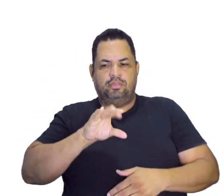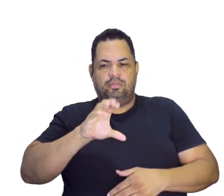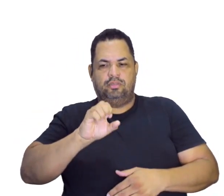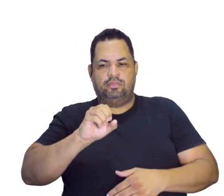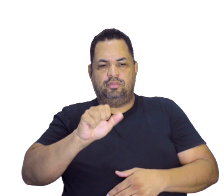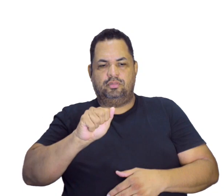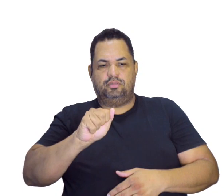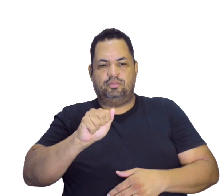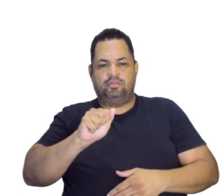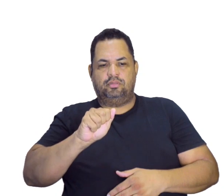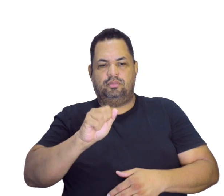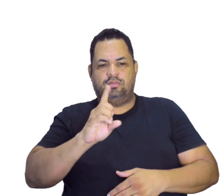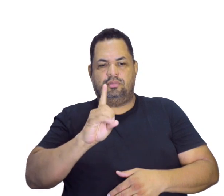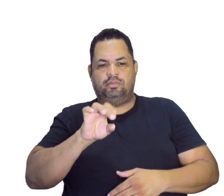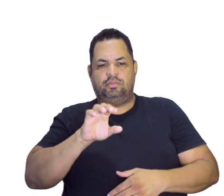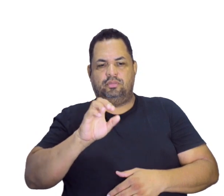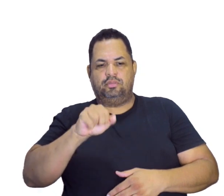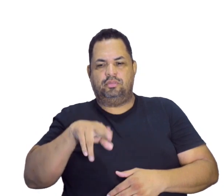grande através